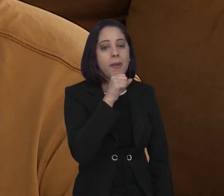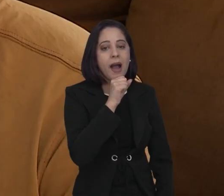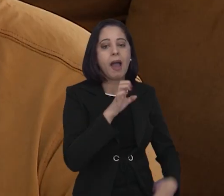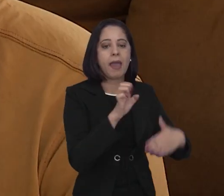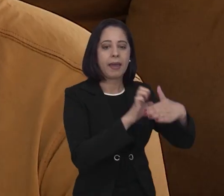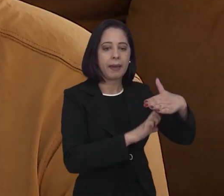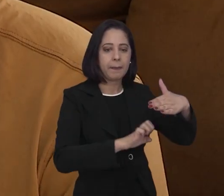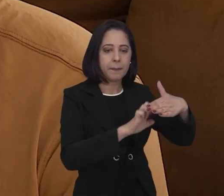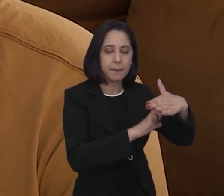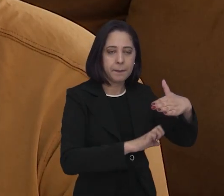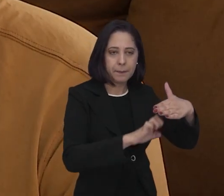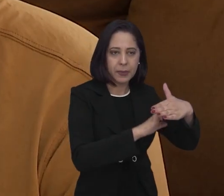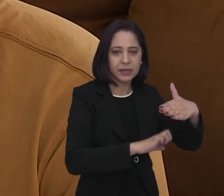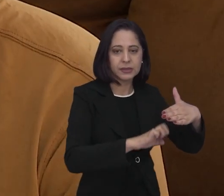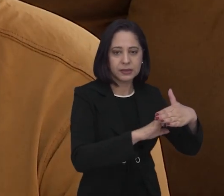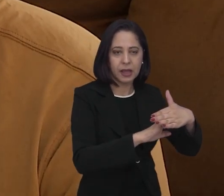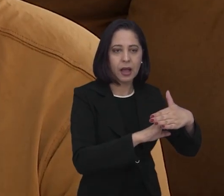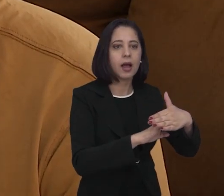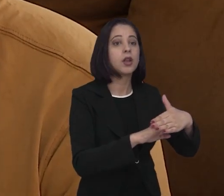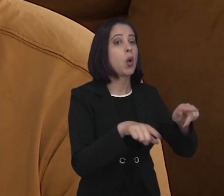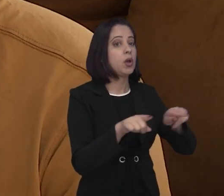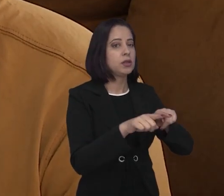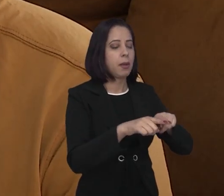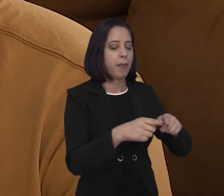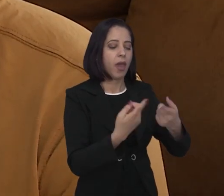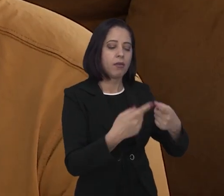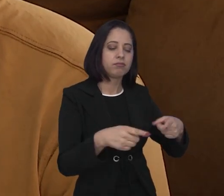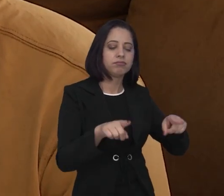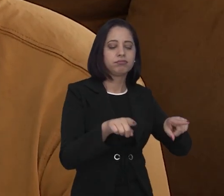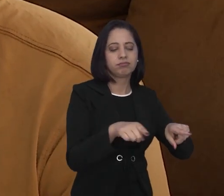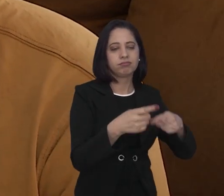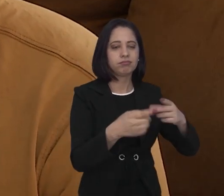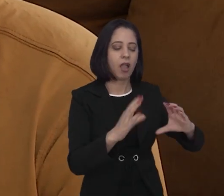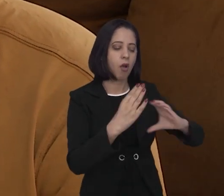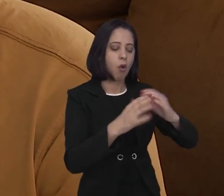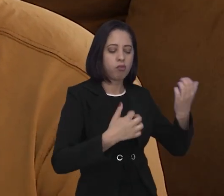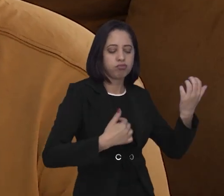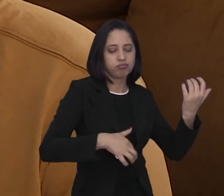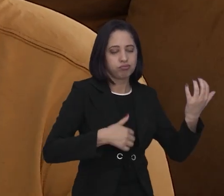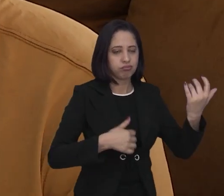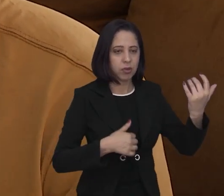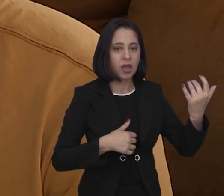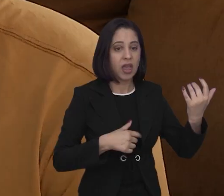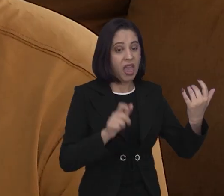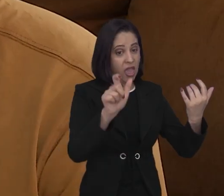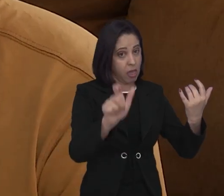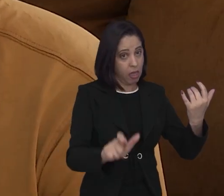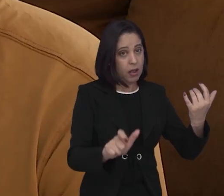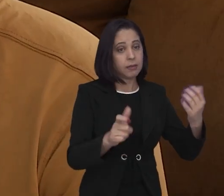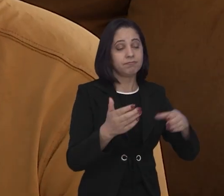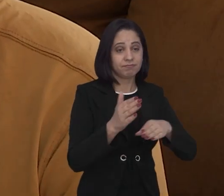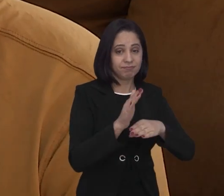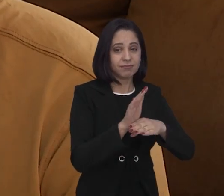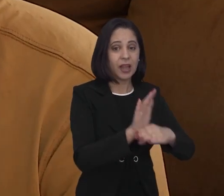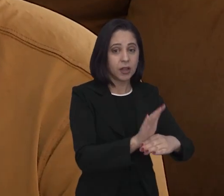pessoa que participou da cidade em diversos aspectos, né, também